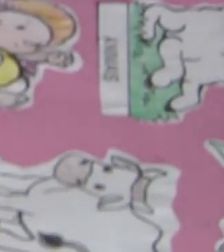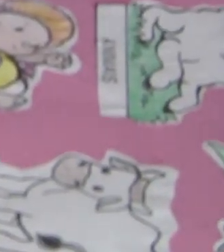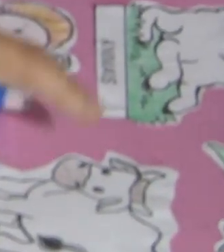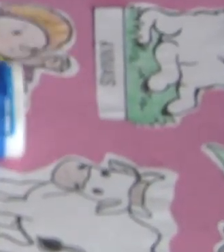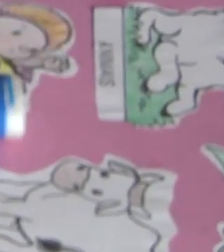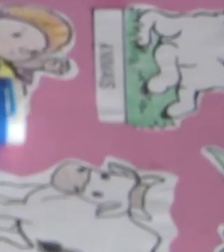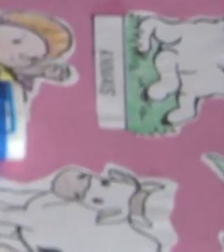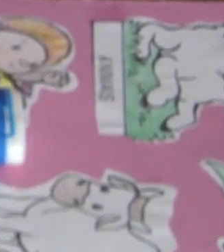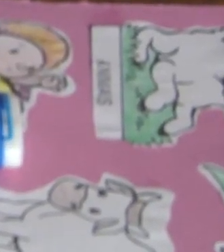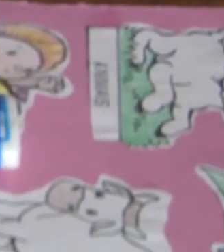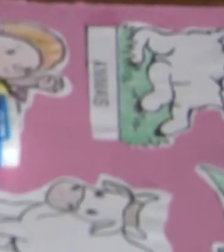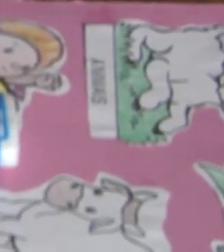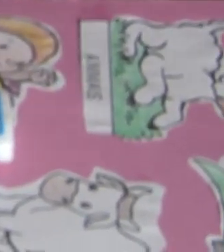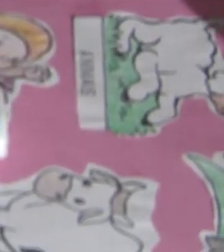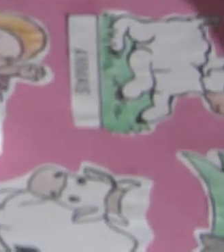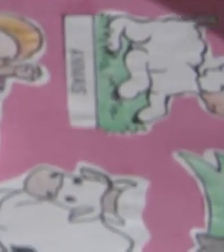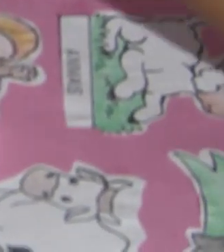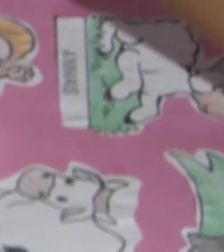A